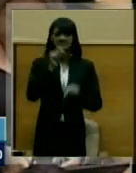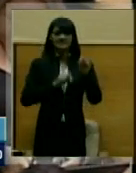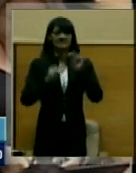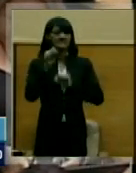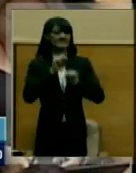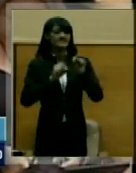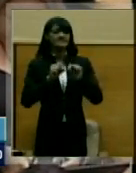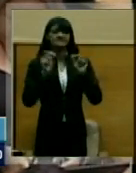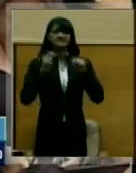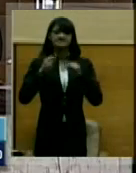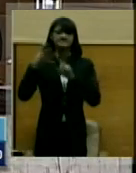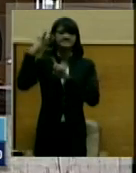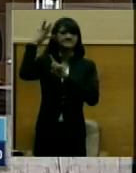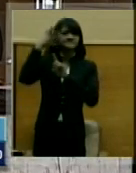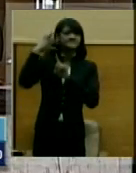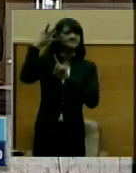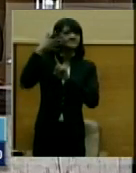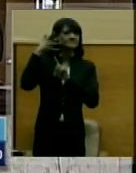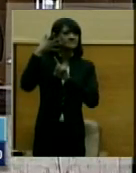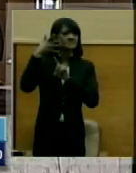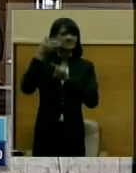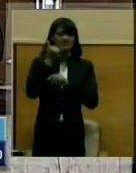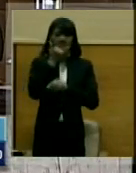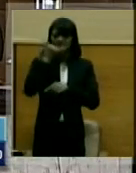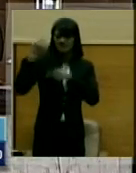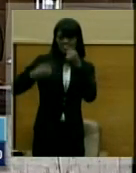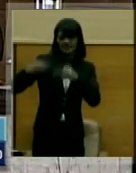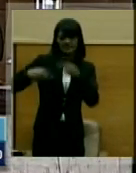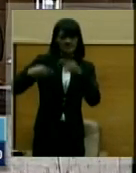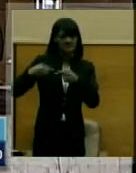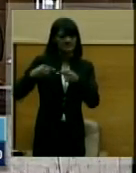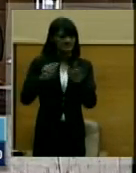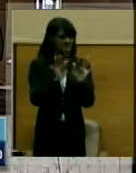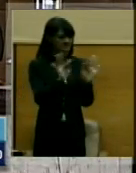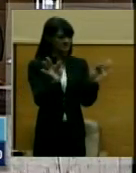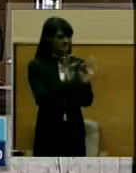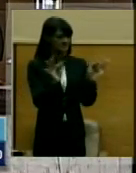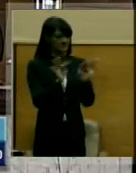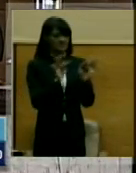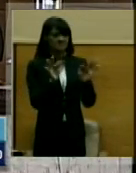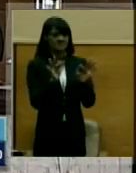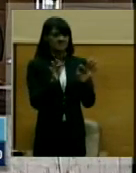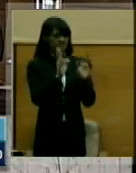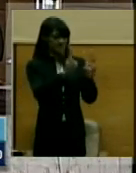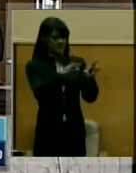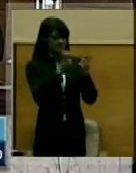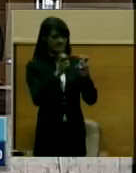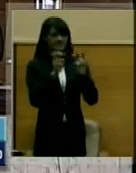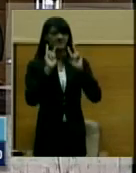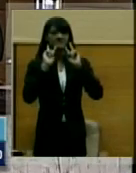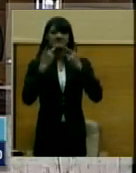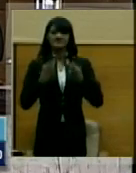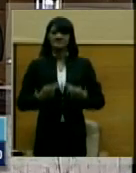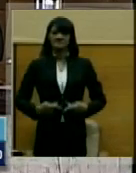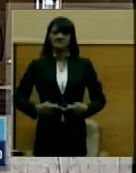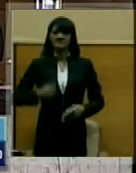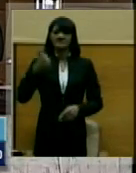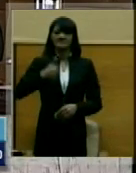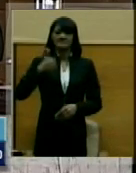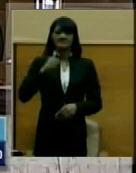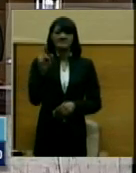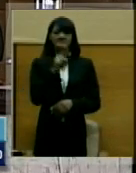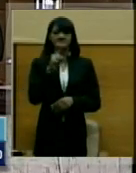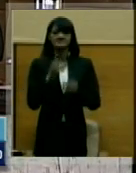acompanham o discurso de superação? Simples, devemos enxergar a pessoa, o ser humano, em primeiro lugar, não criar